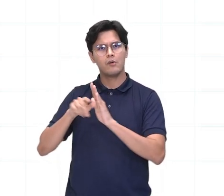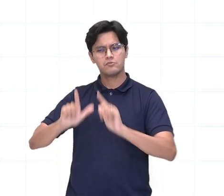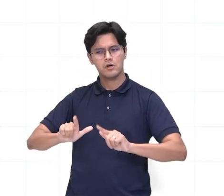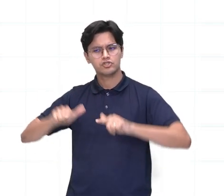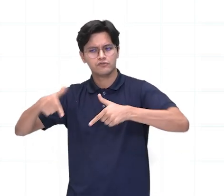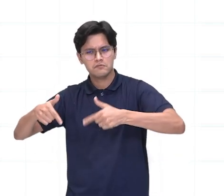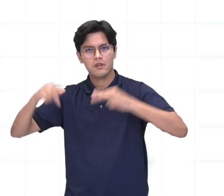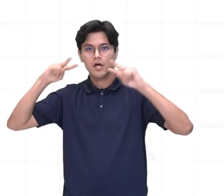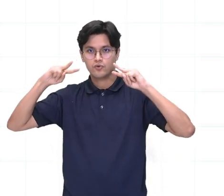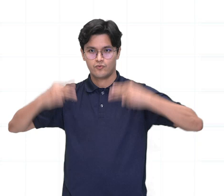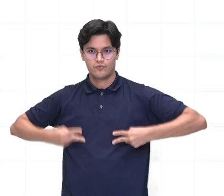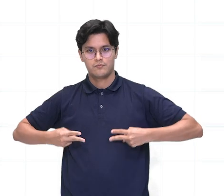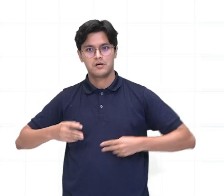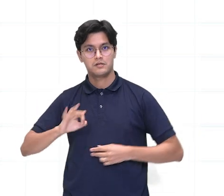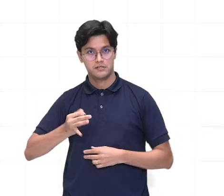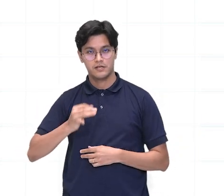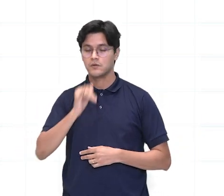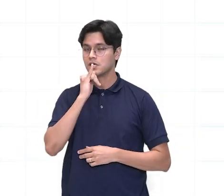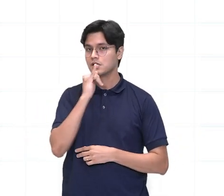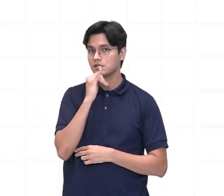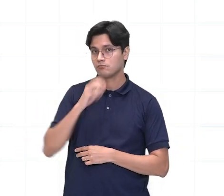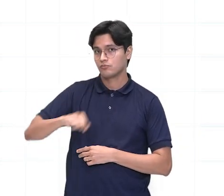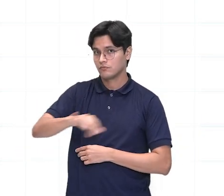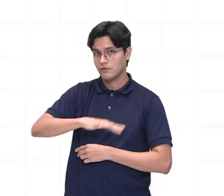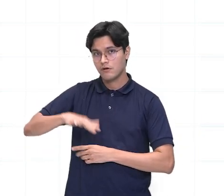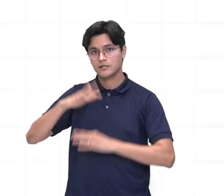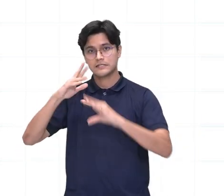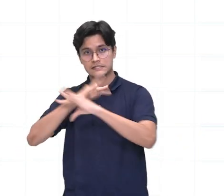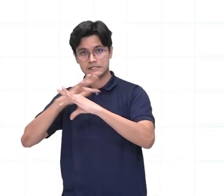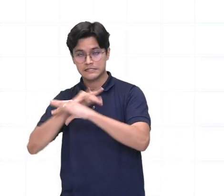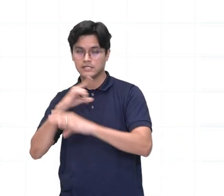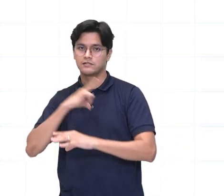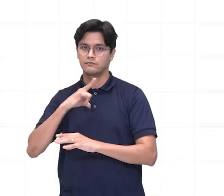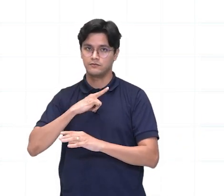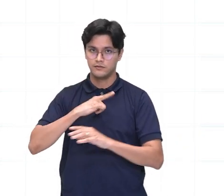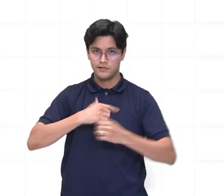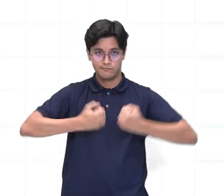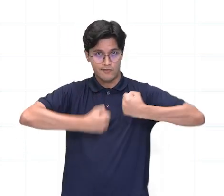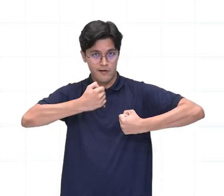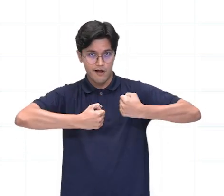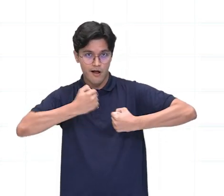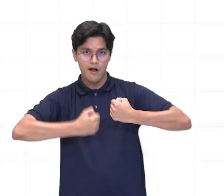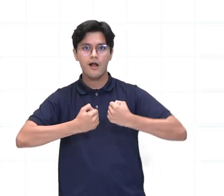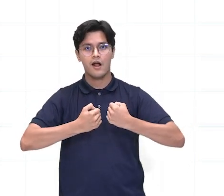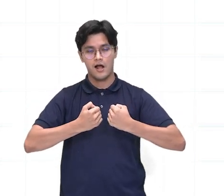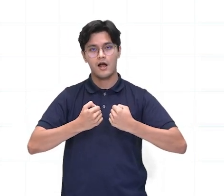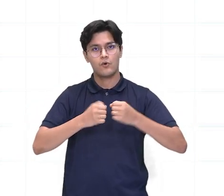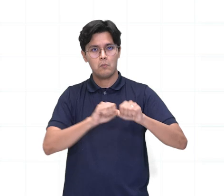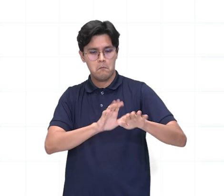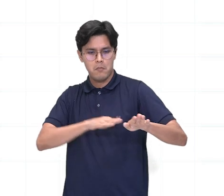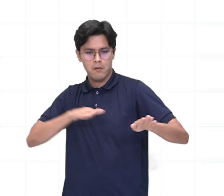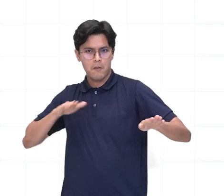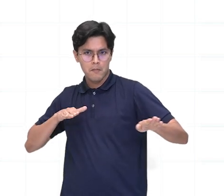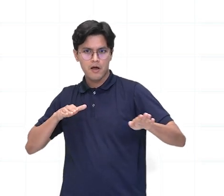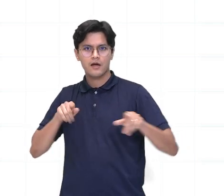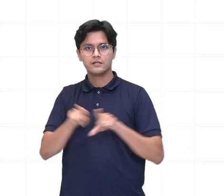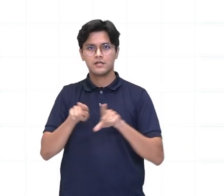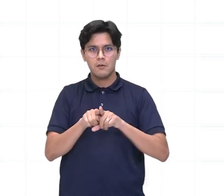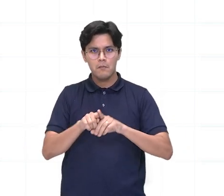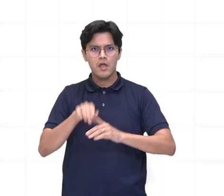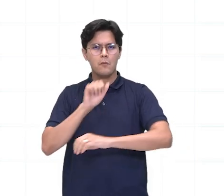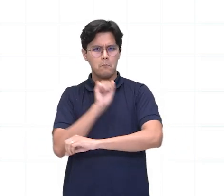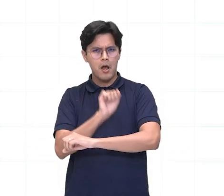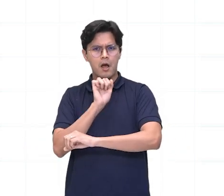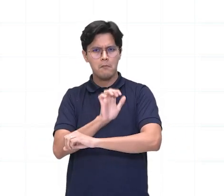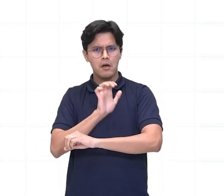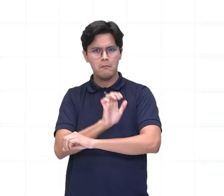exemplo, nas grandes cidades, os sons dos automóveis que vocês ouviram, das ambulâncias, das buzinas. E as ondas sonoras,